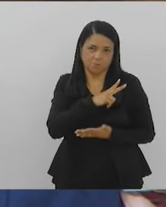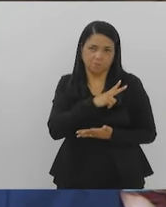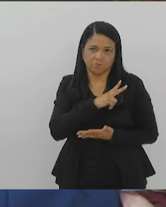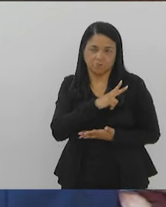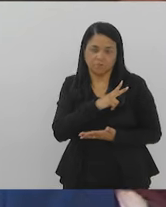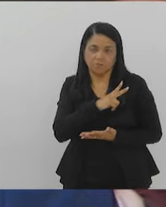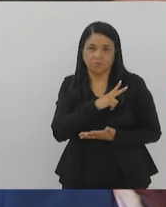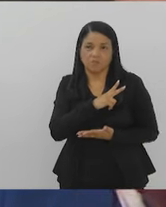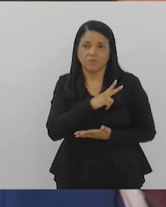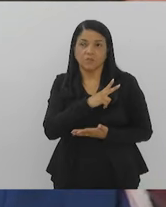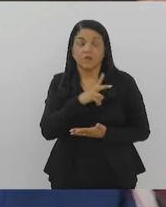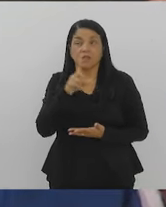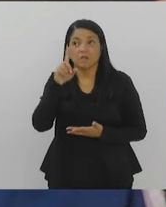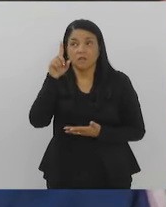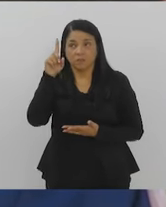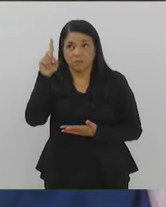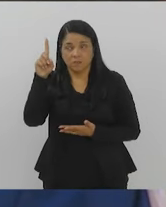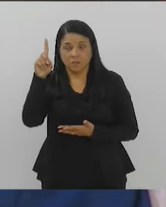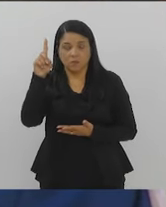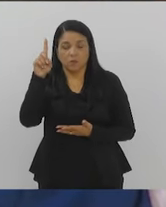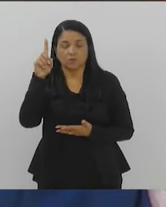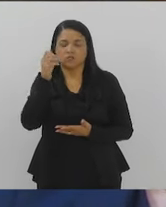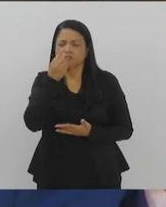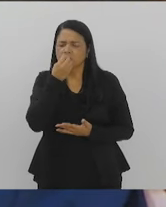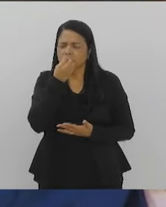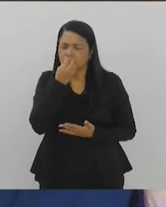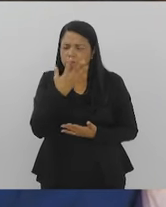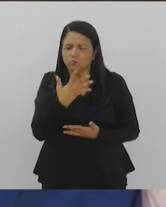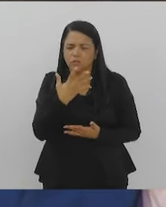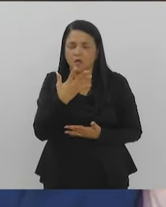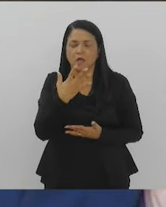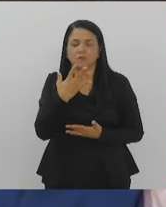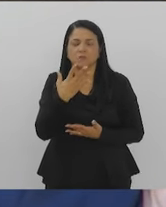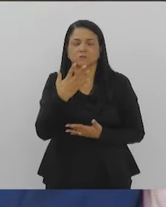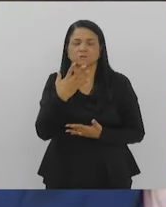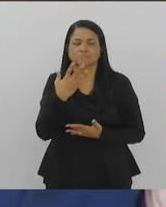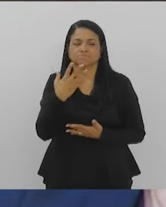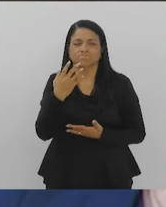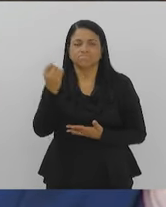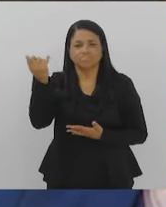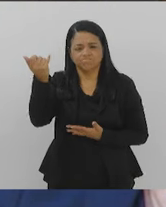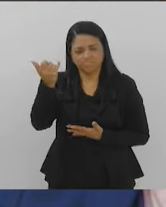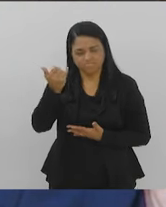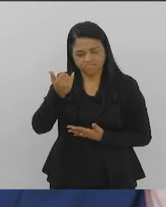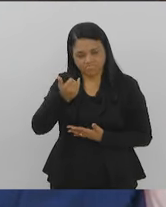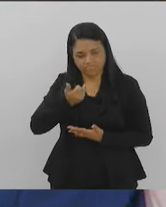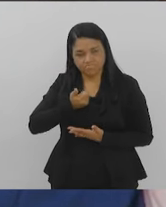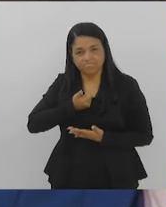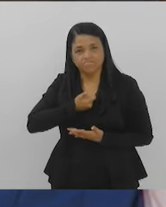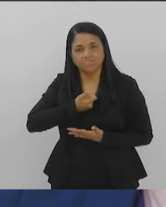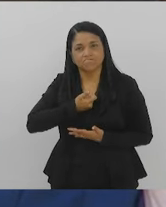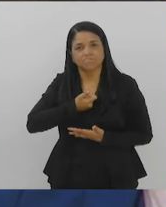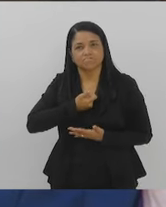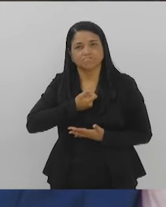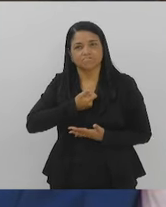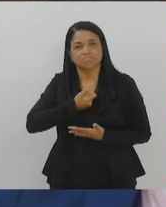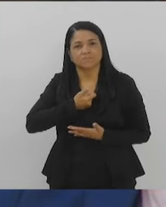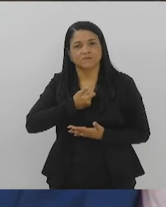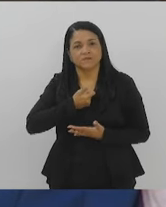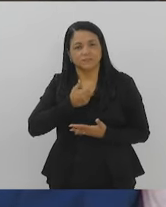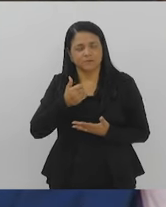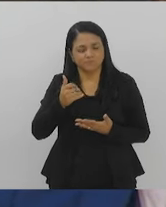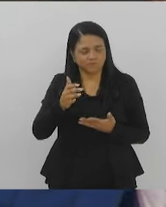Foi quando Deus, em sua infinita bondade e misericórdia, me disse que o recolheria